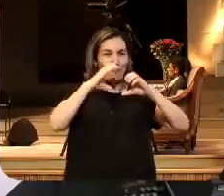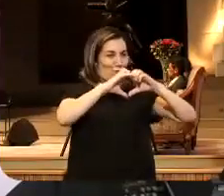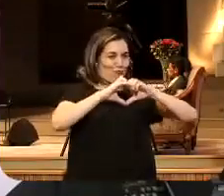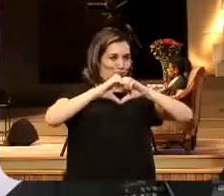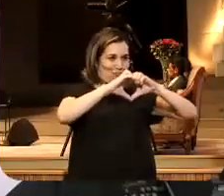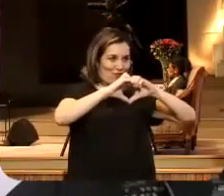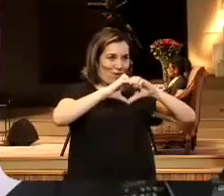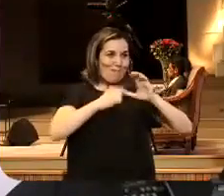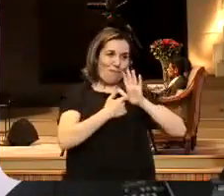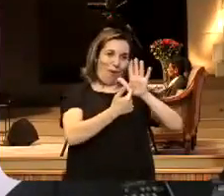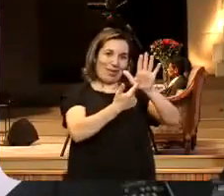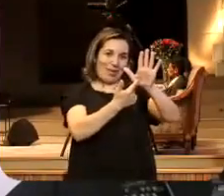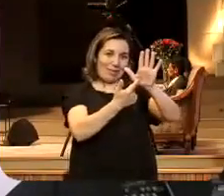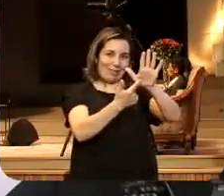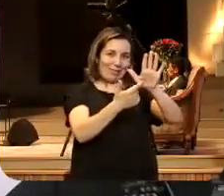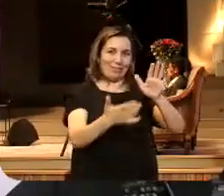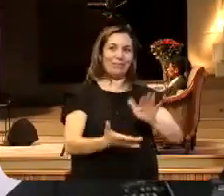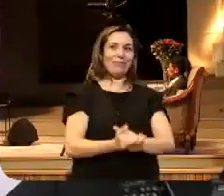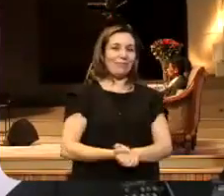Gente presente.